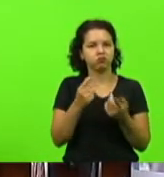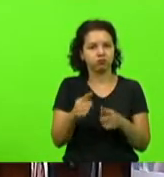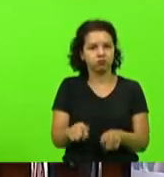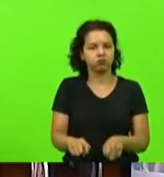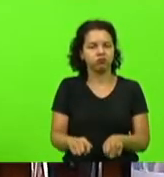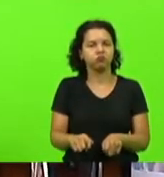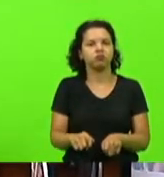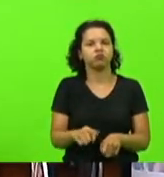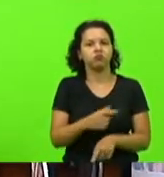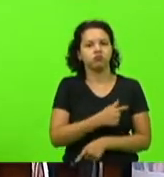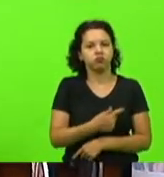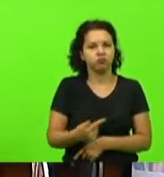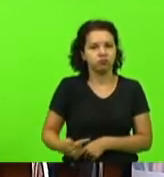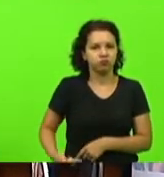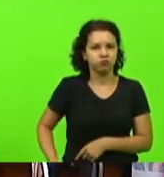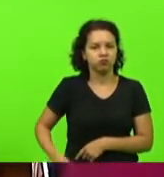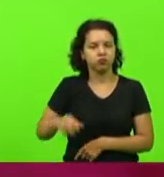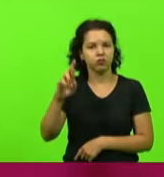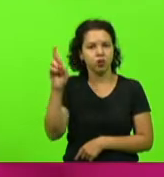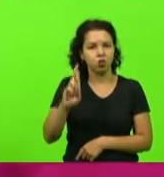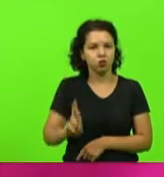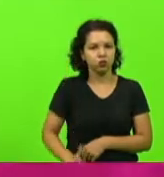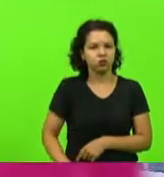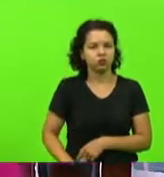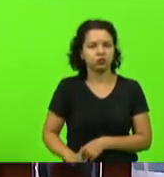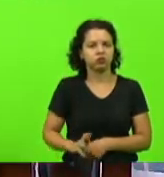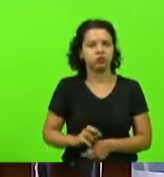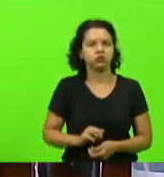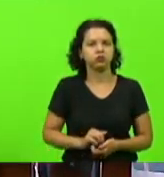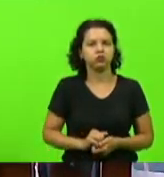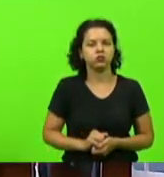moção de repúdio ao governo da Rússia, para que ele tenha um pouco...